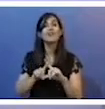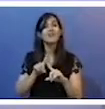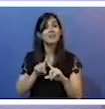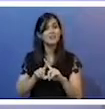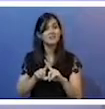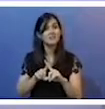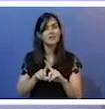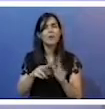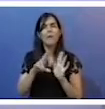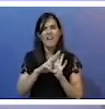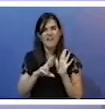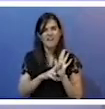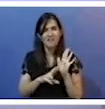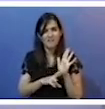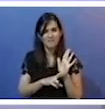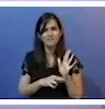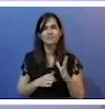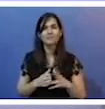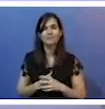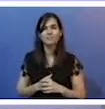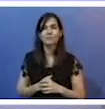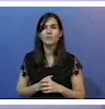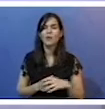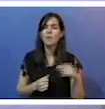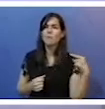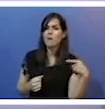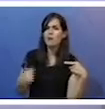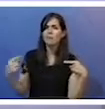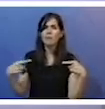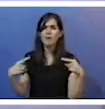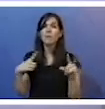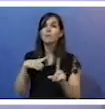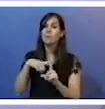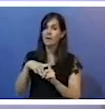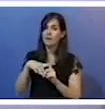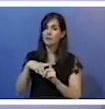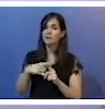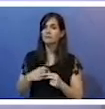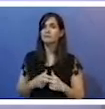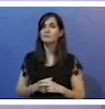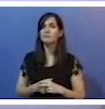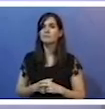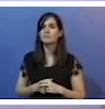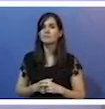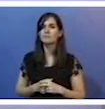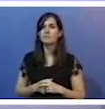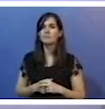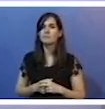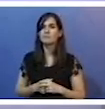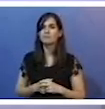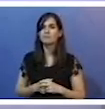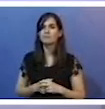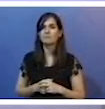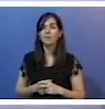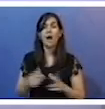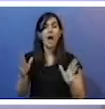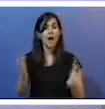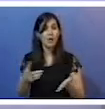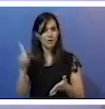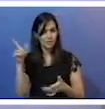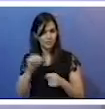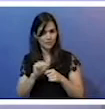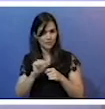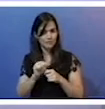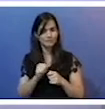regra de sinal da conta de vezes e dividir sinais iguais dá mais certo vamos fazer essa